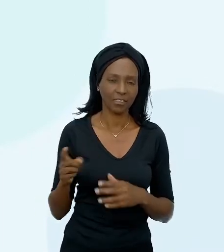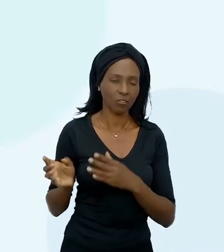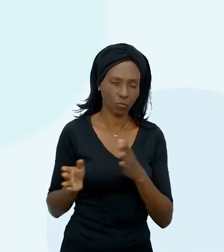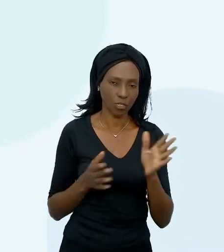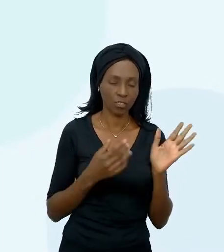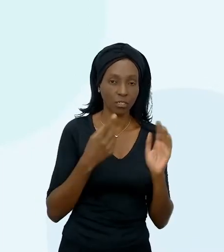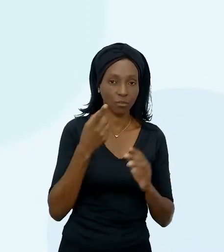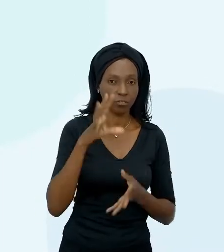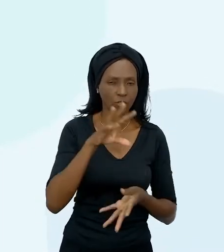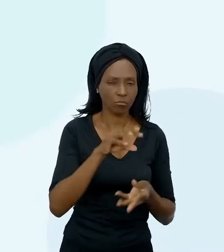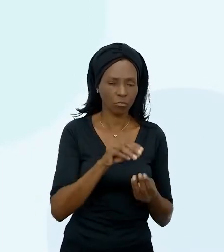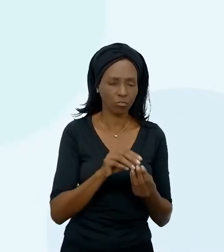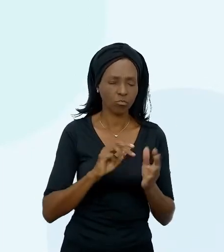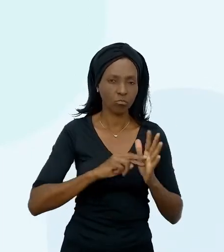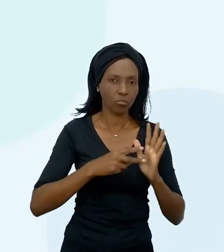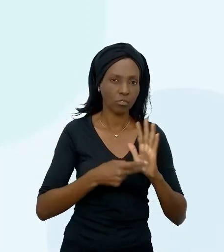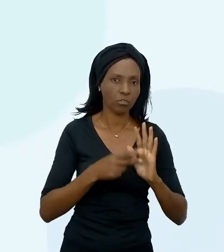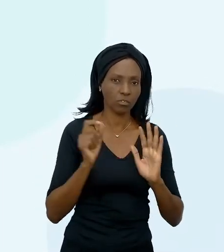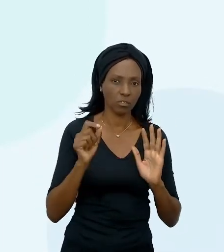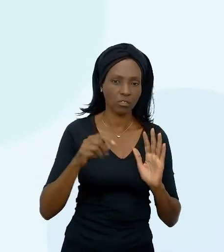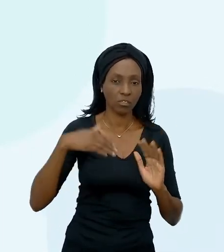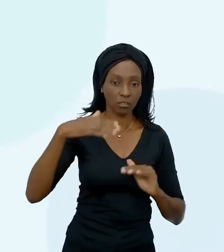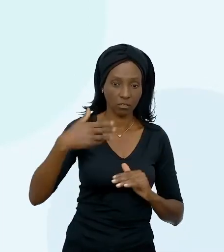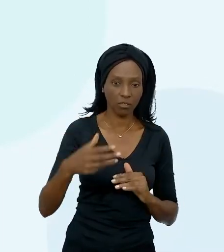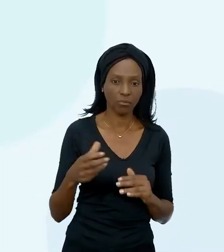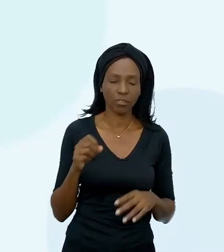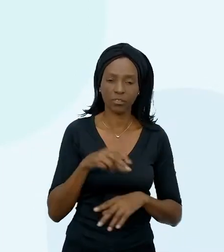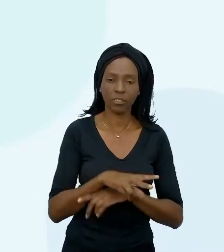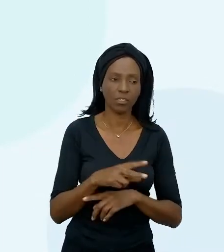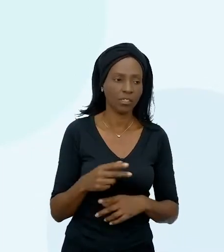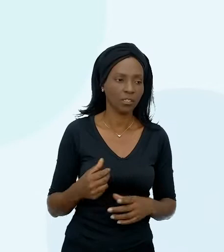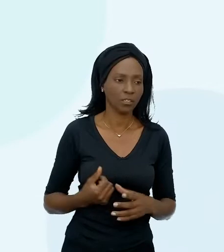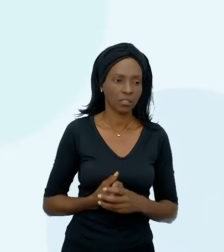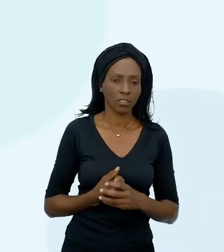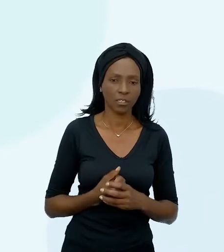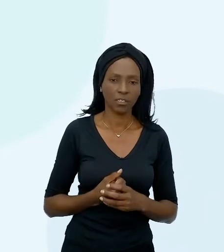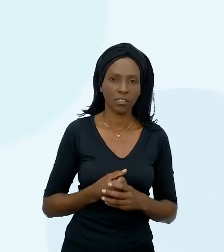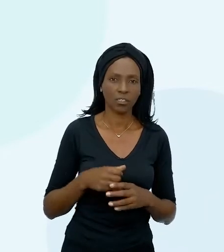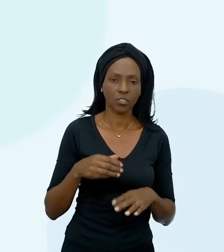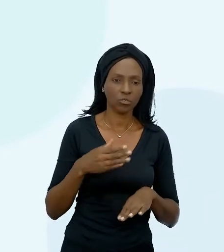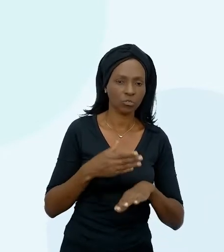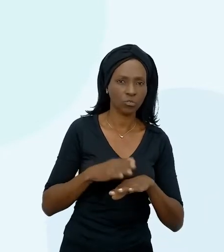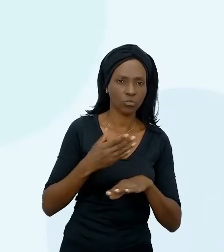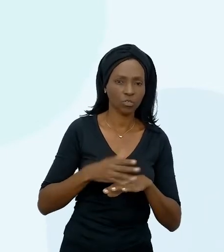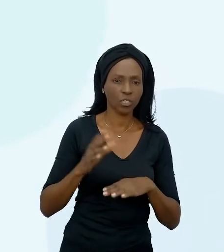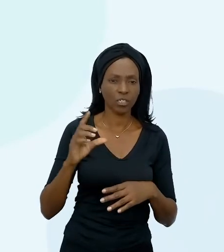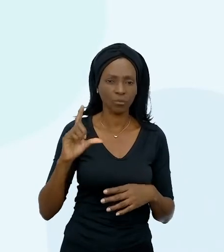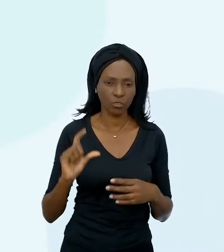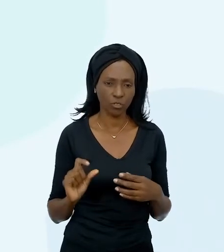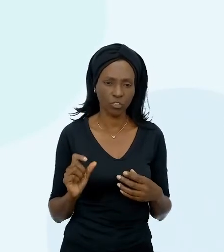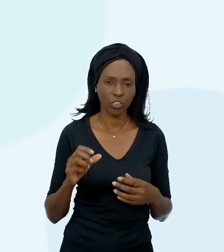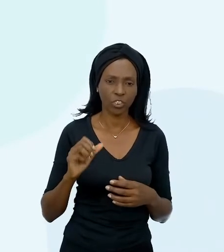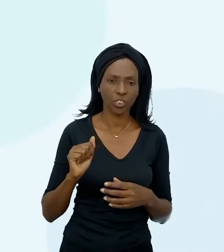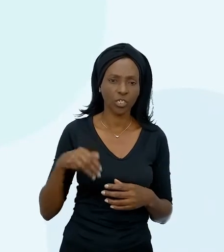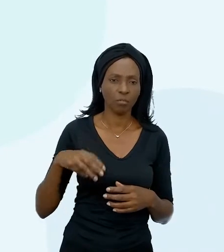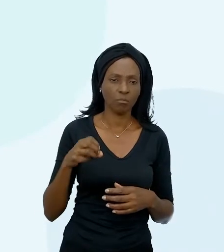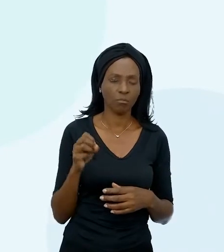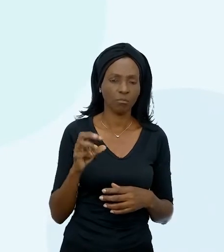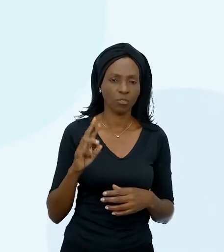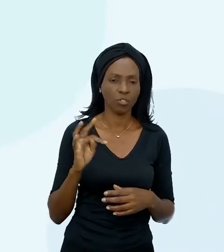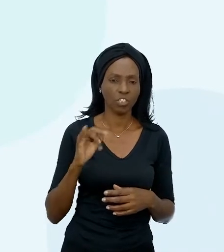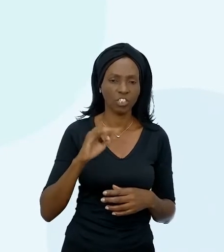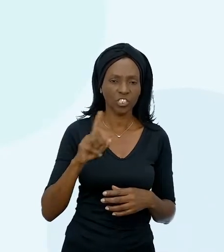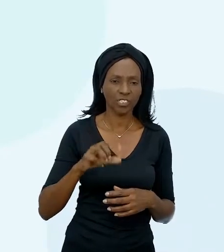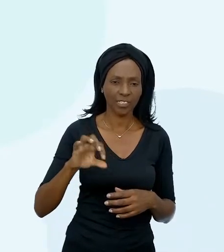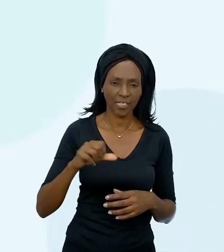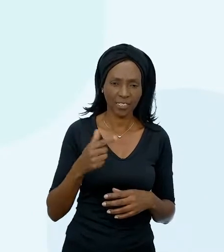né, um resumo do que é, depois a gente já vai entrar aí nas simulações de amortização. Então, vamos lá. Você sabe